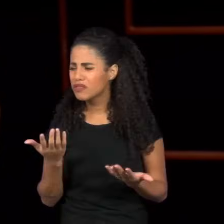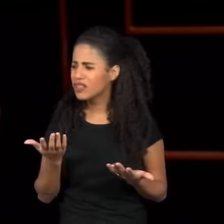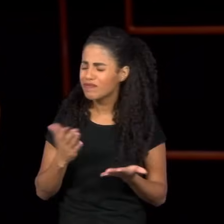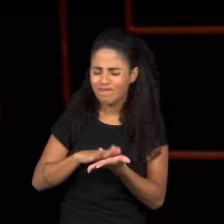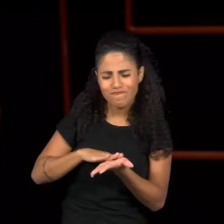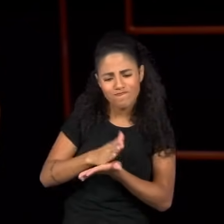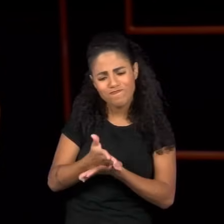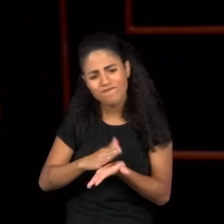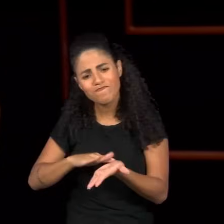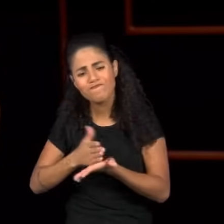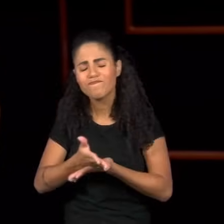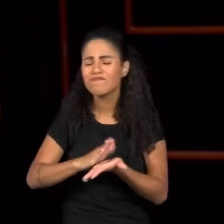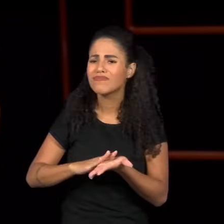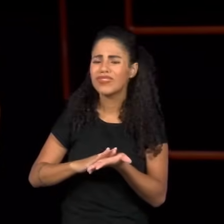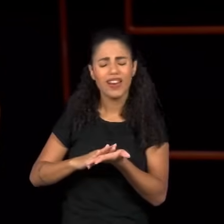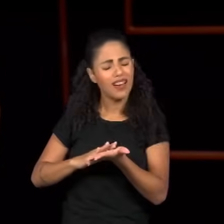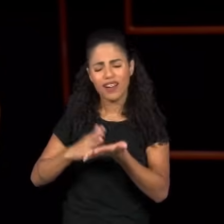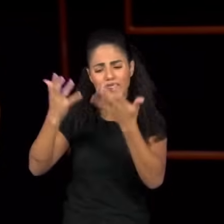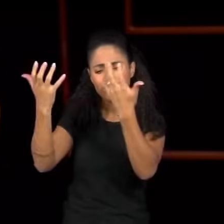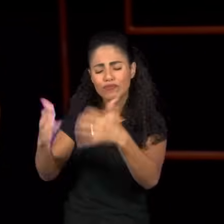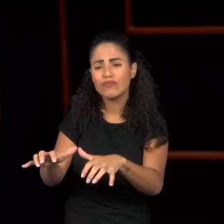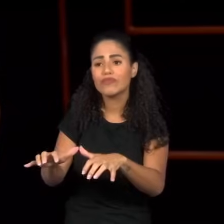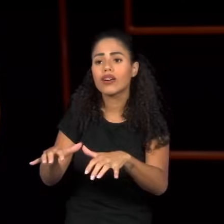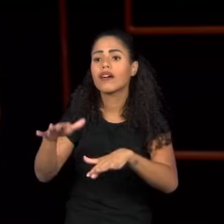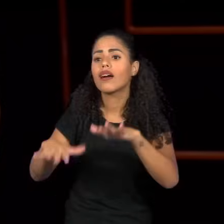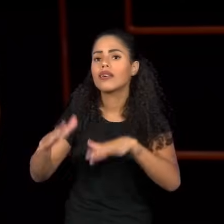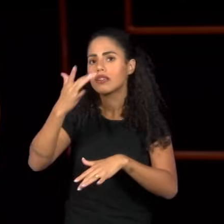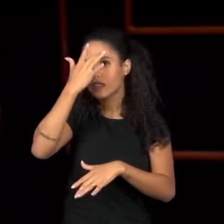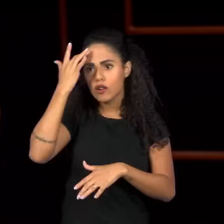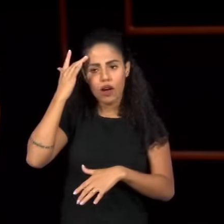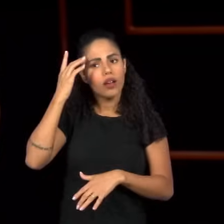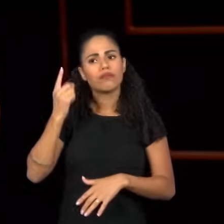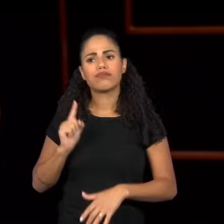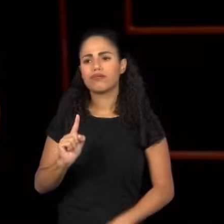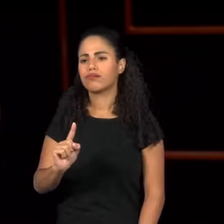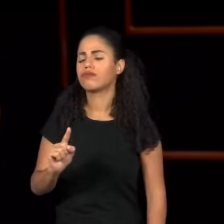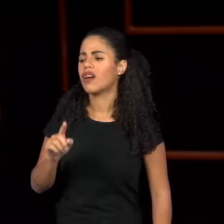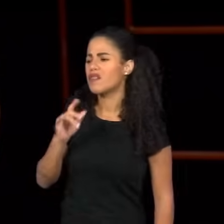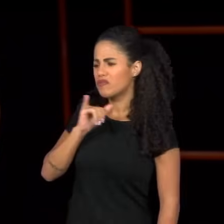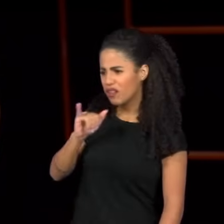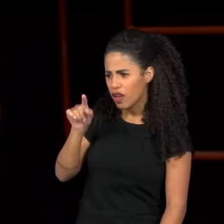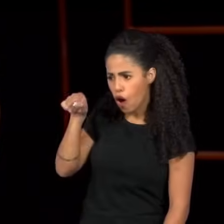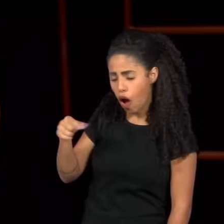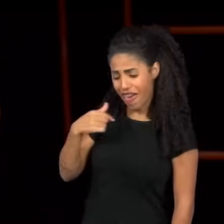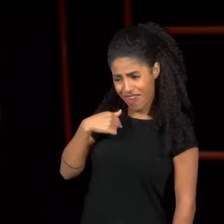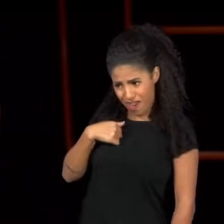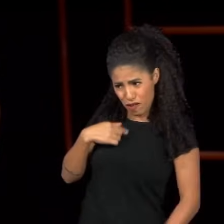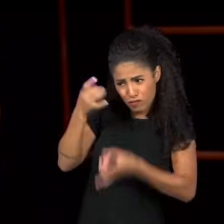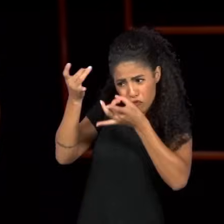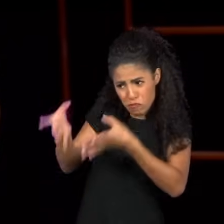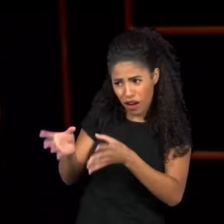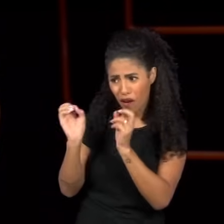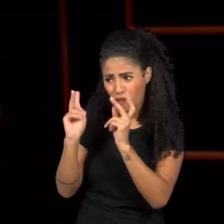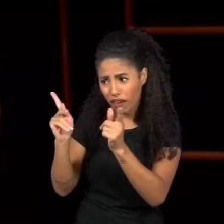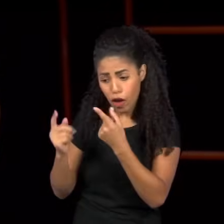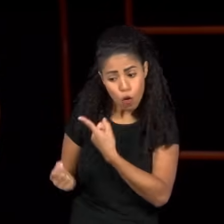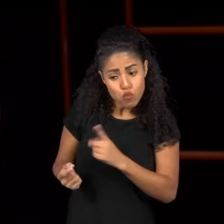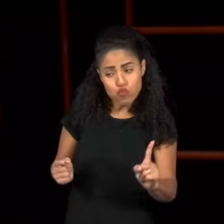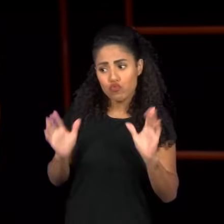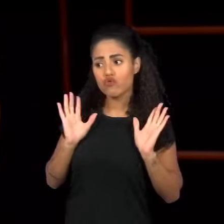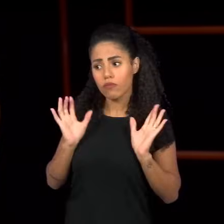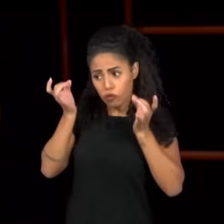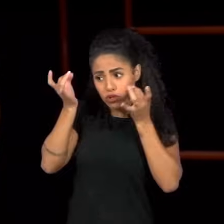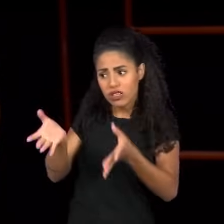implicada com isso tudo. Eu contracenava com a Bujan, falei, Abu, eu vou parar, é a última peça que eu faço. É uma peça do Pirandello,